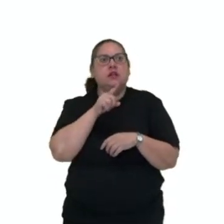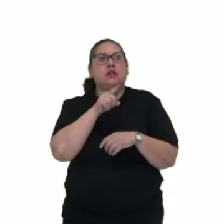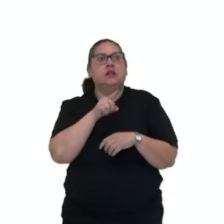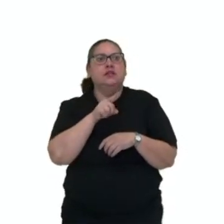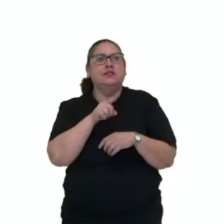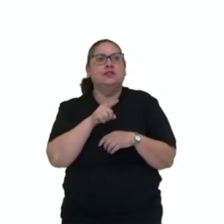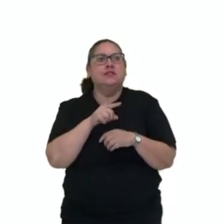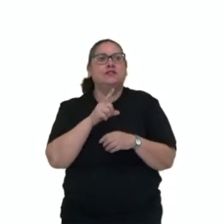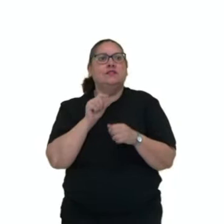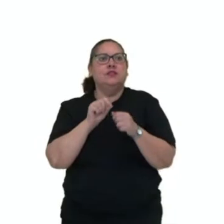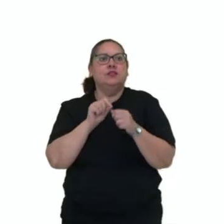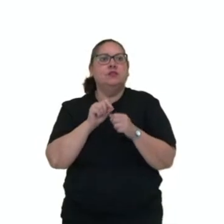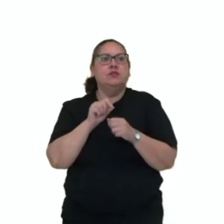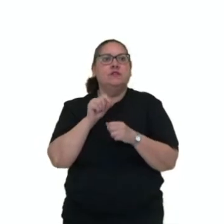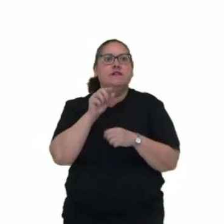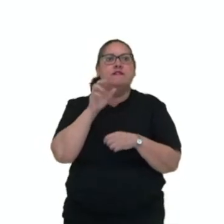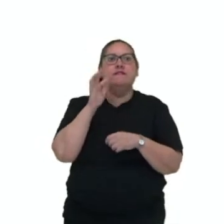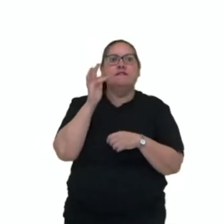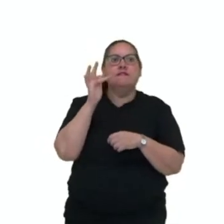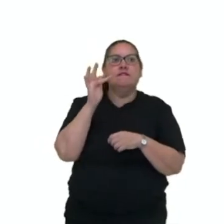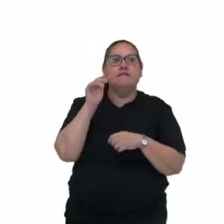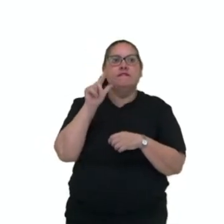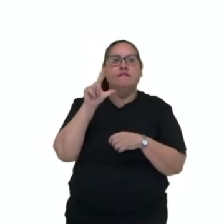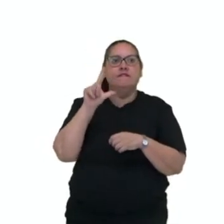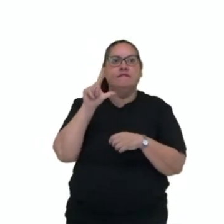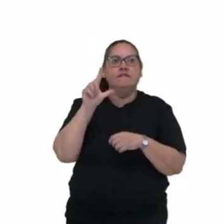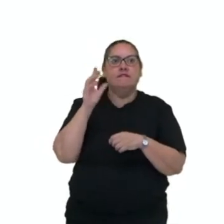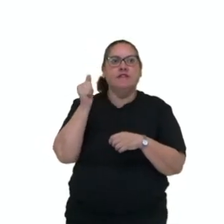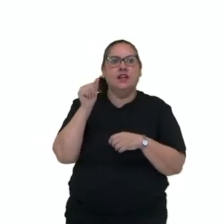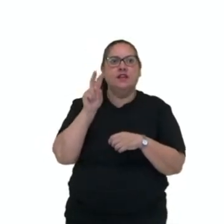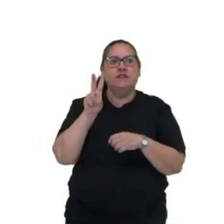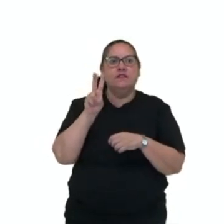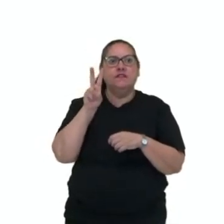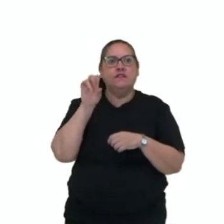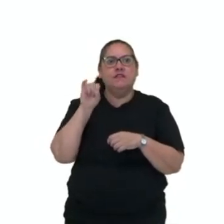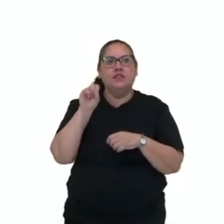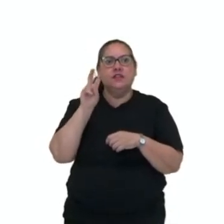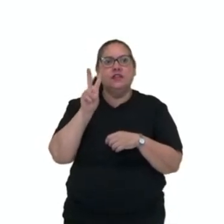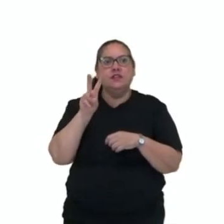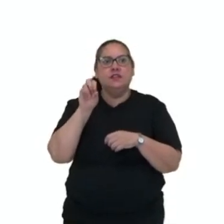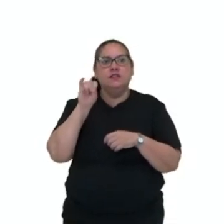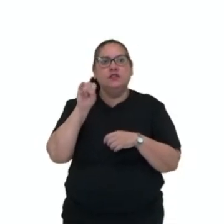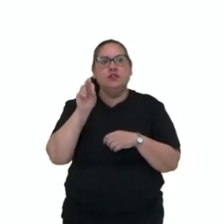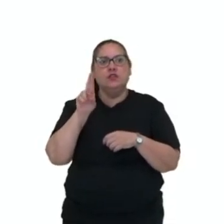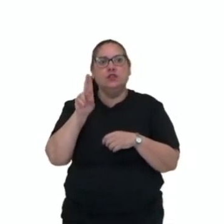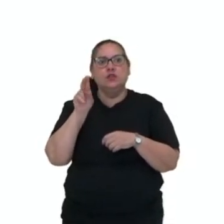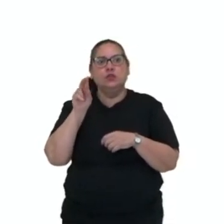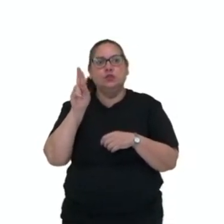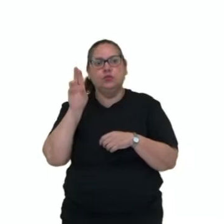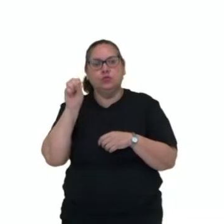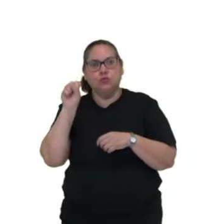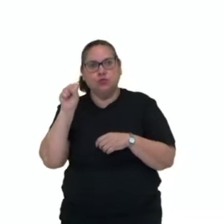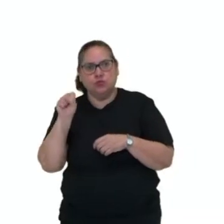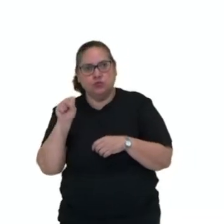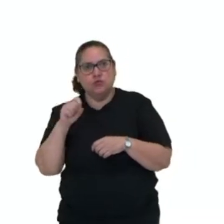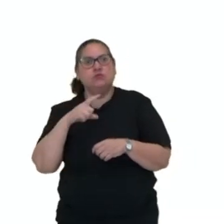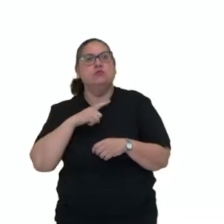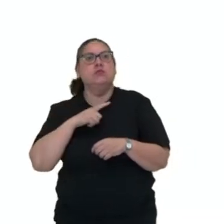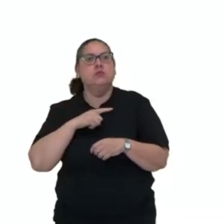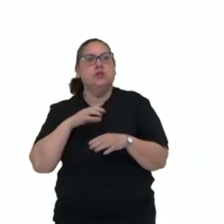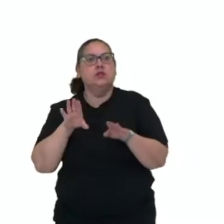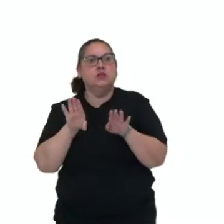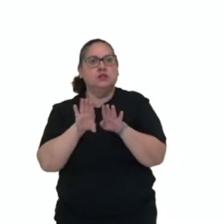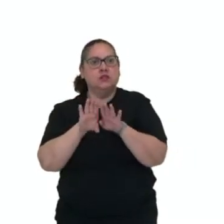amarela é causada pelo flavivírus. E também temos um agente